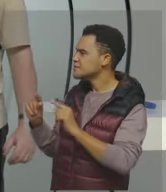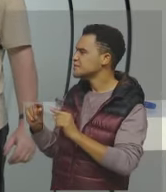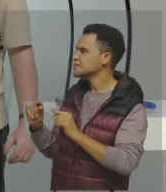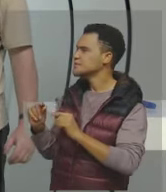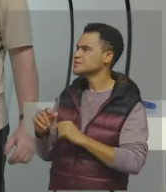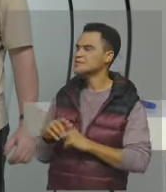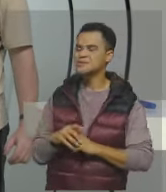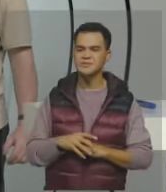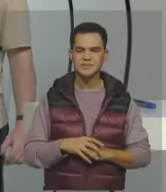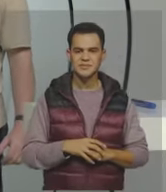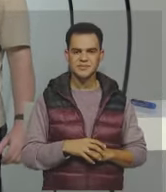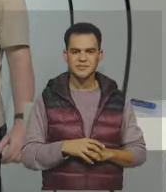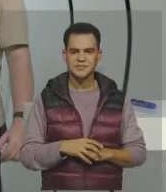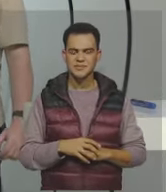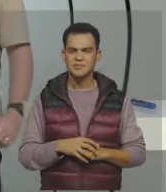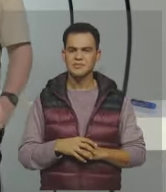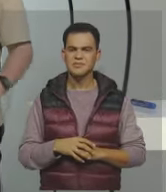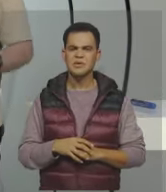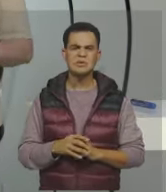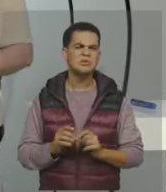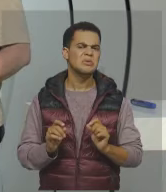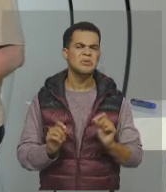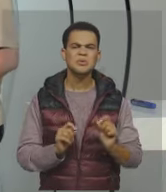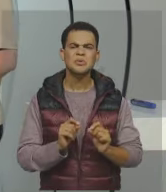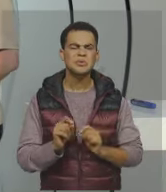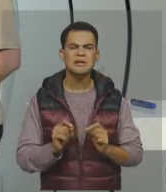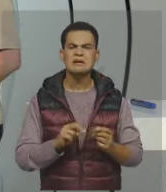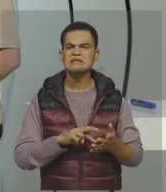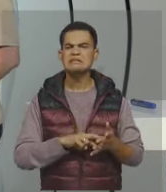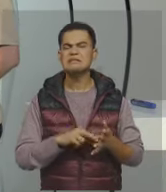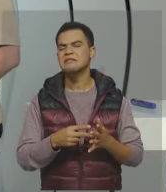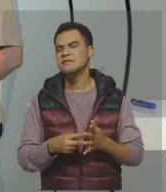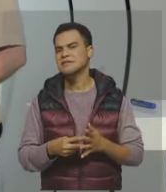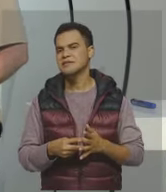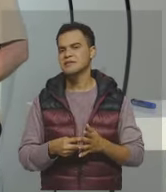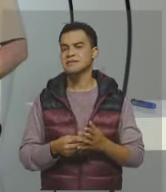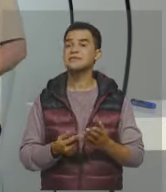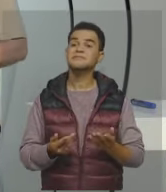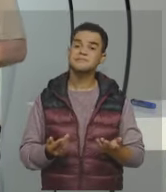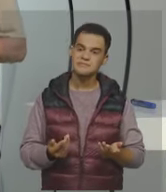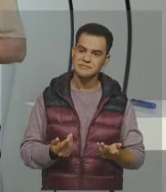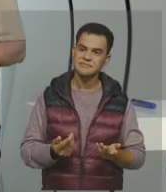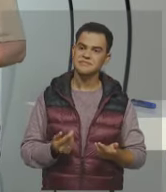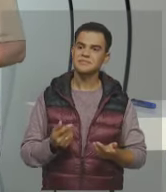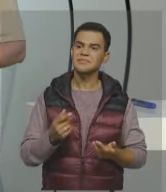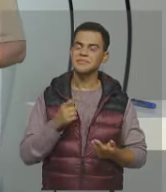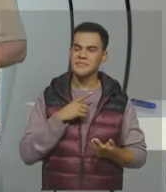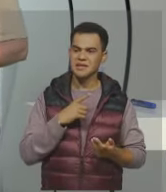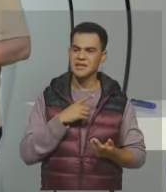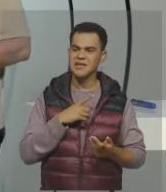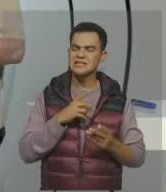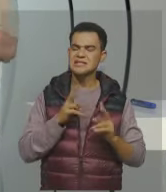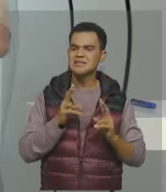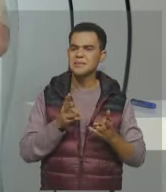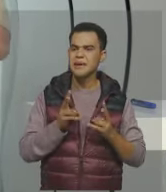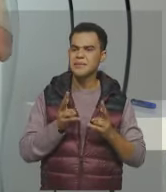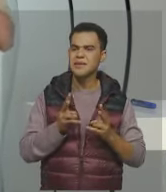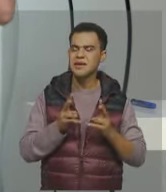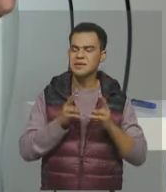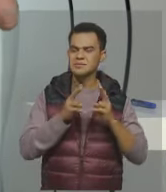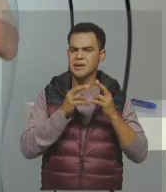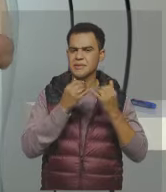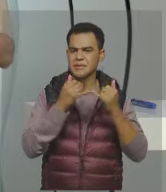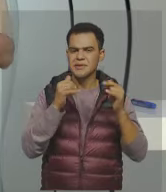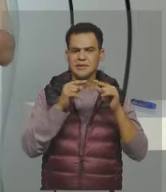vezes. O que significa isso? Como a minha fonte fornece sempre a mesma tensão, se eu